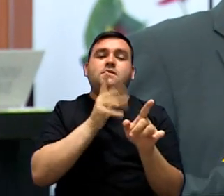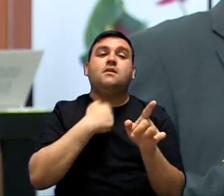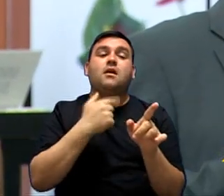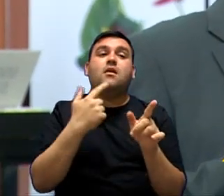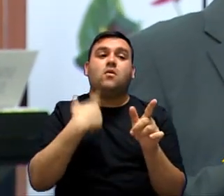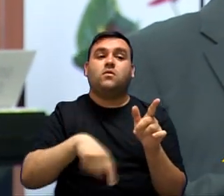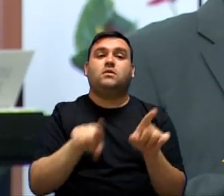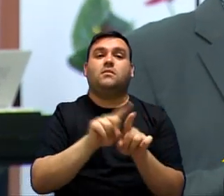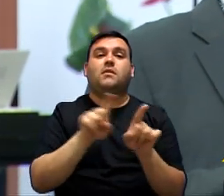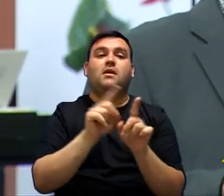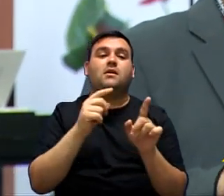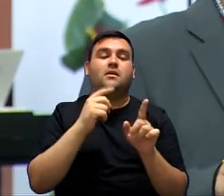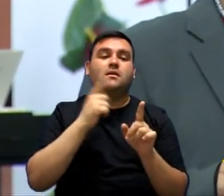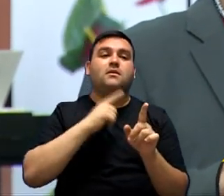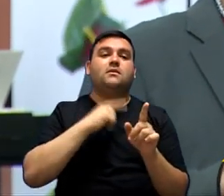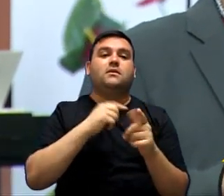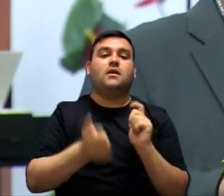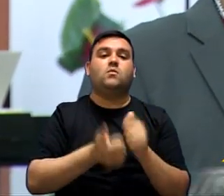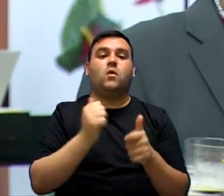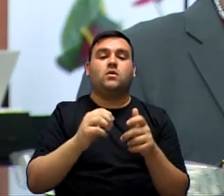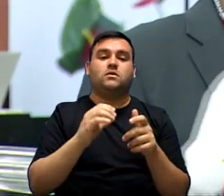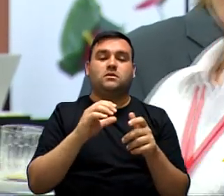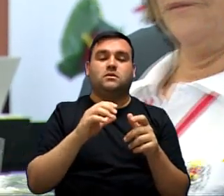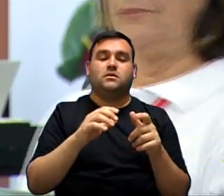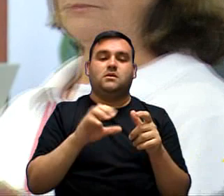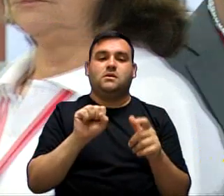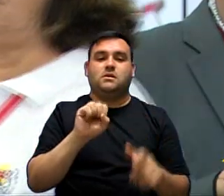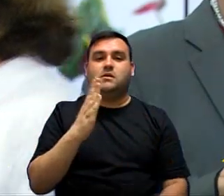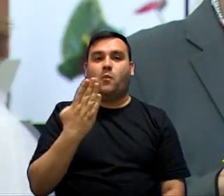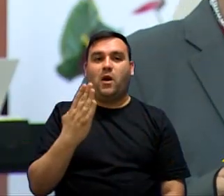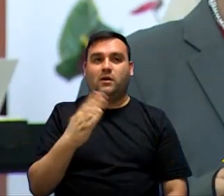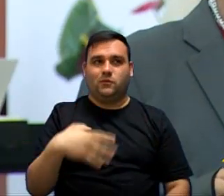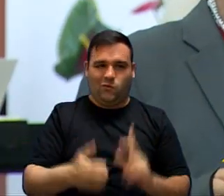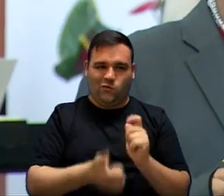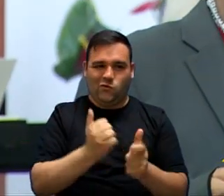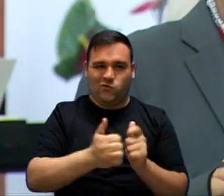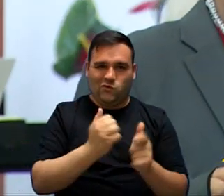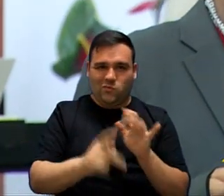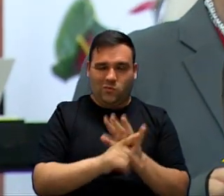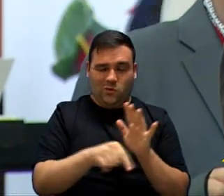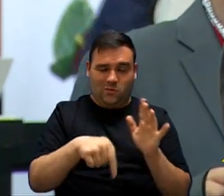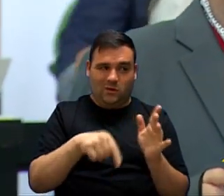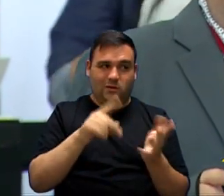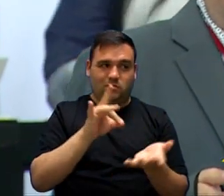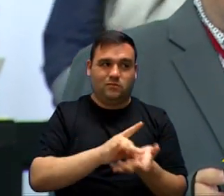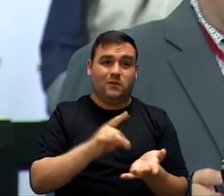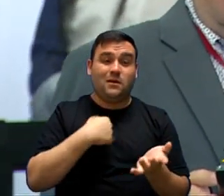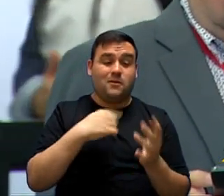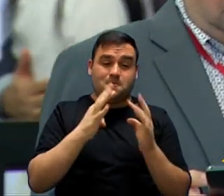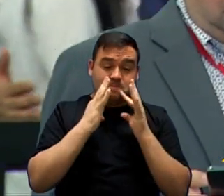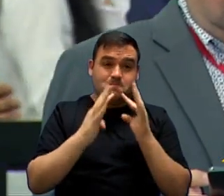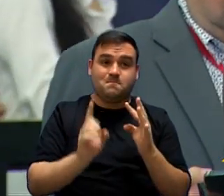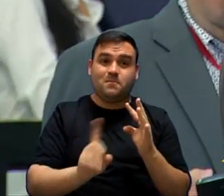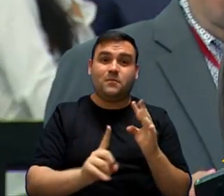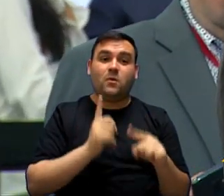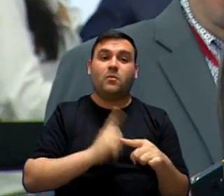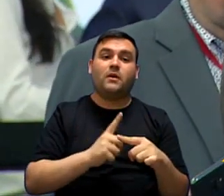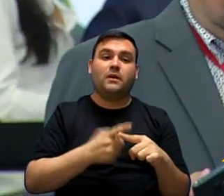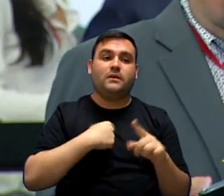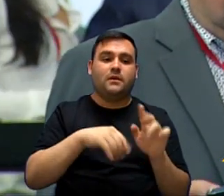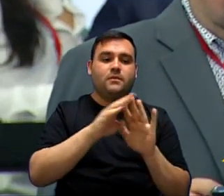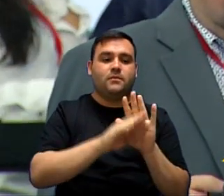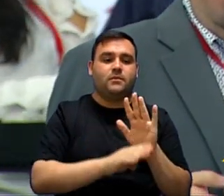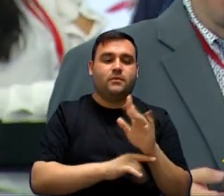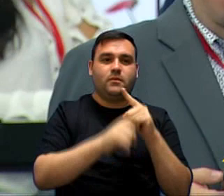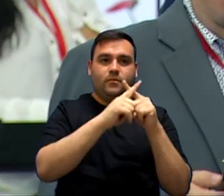sou também locutor do Esporte Clube São Bento, dos Jogos Oficiais do São Bento aqui em Sorocaba. E eu não tinha me atentado. Nós temos a tabela